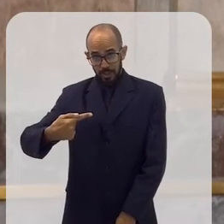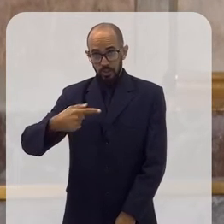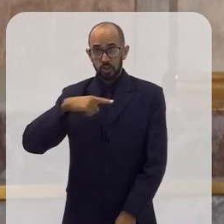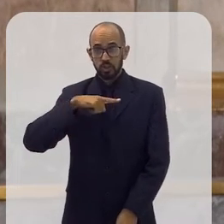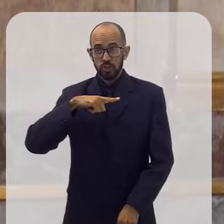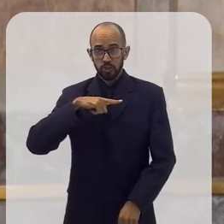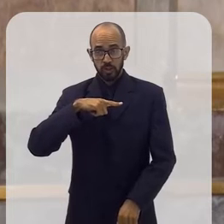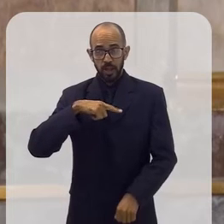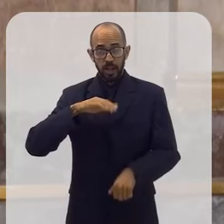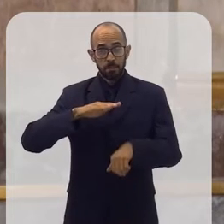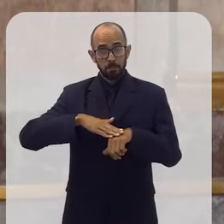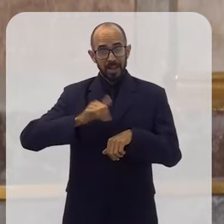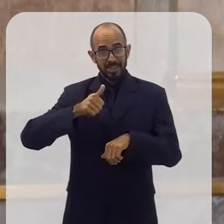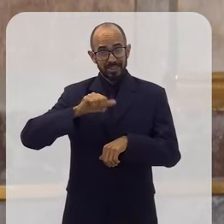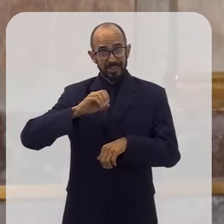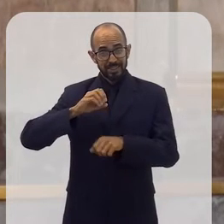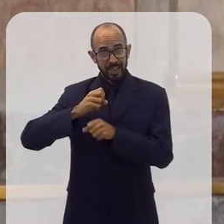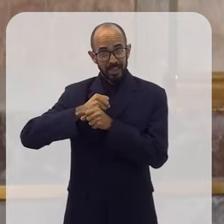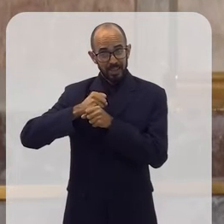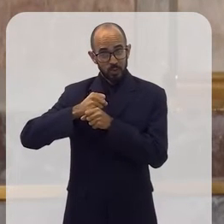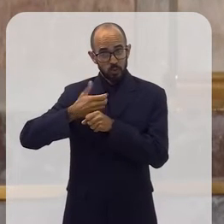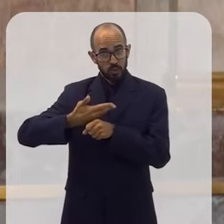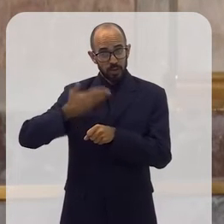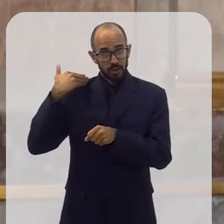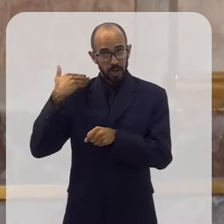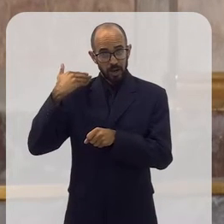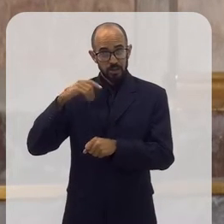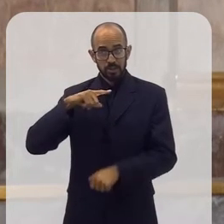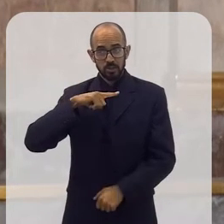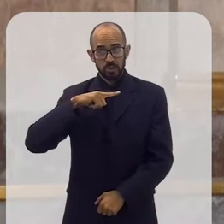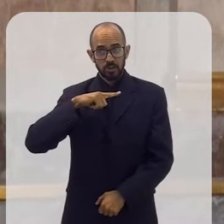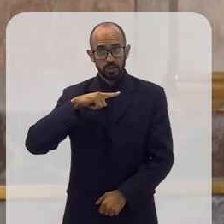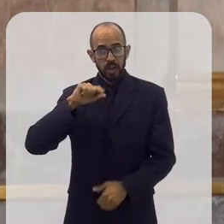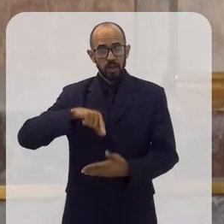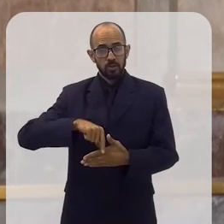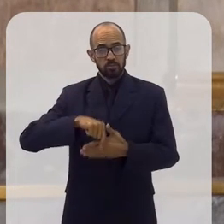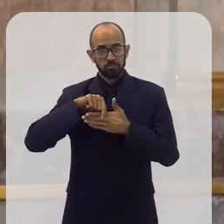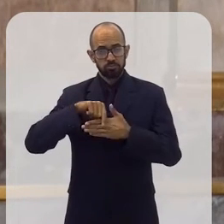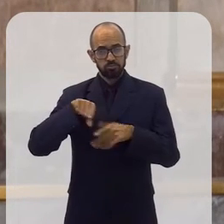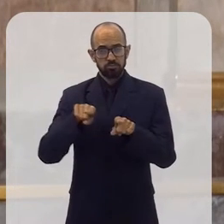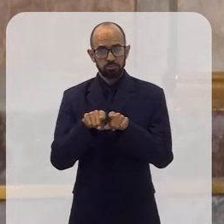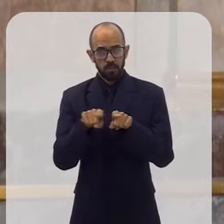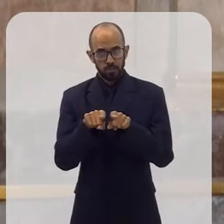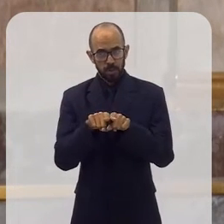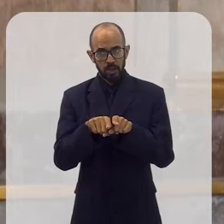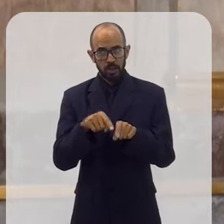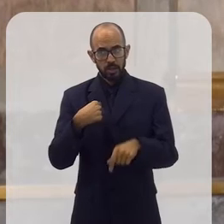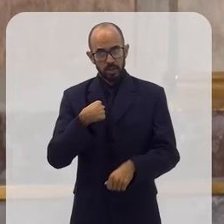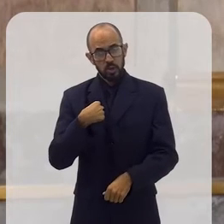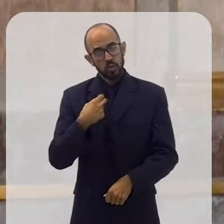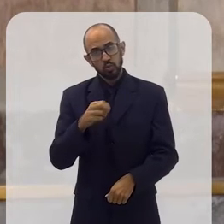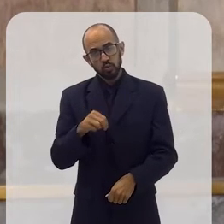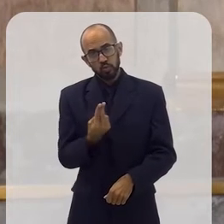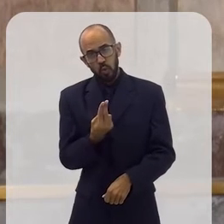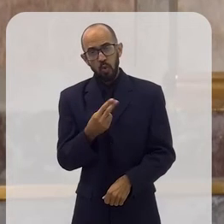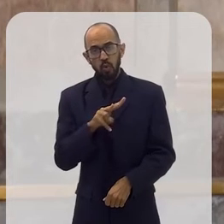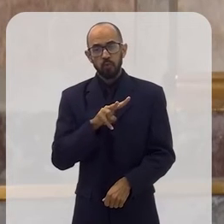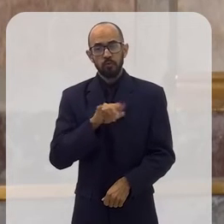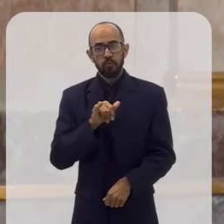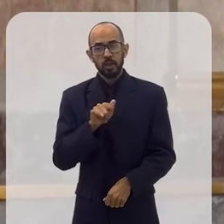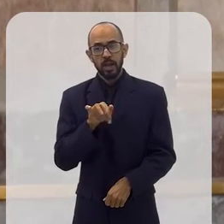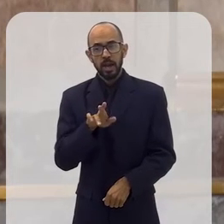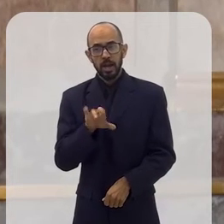1917, aí mais de 100 anos atrás, esse vicariato patriarcal, que hoje eu sou